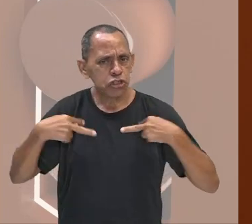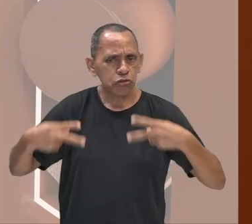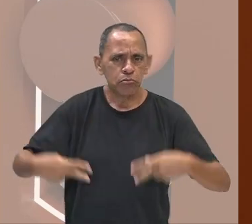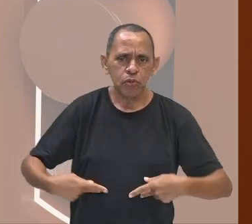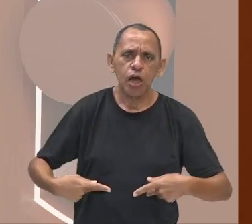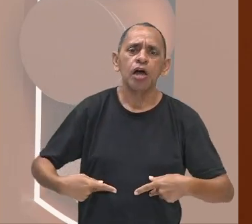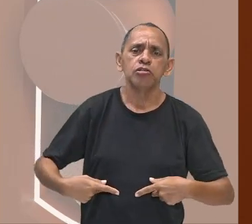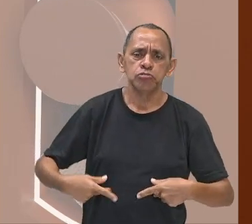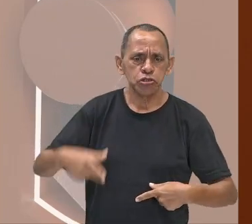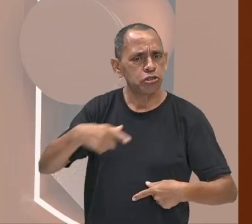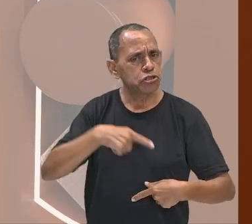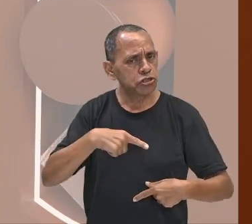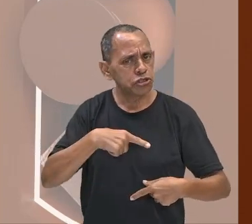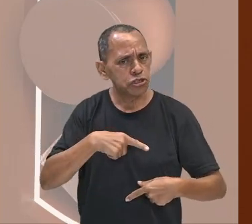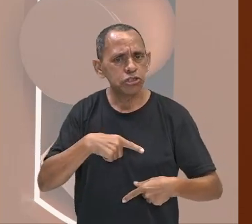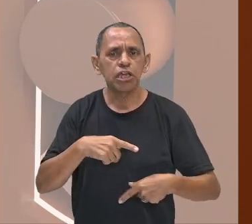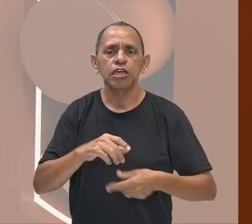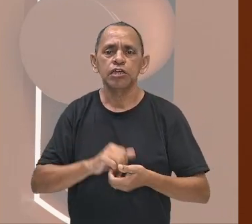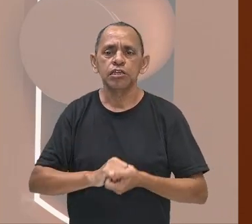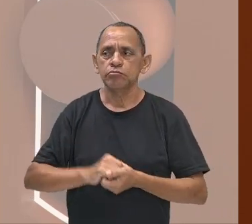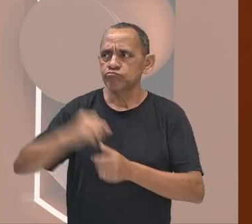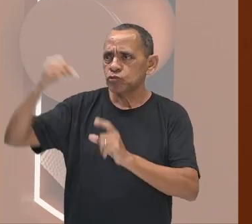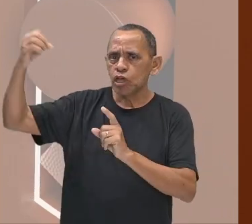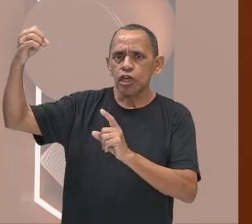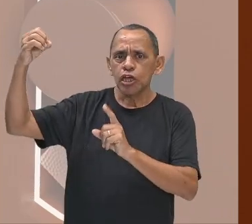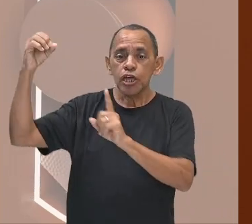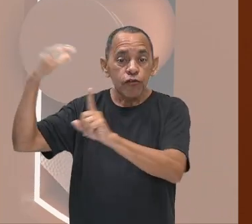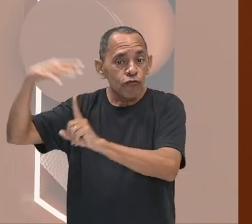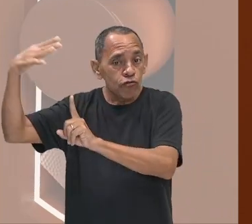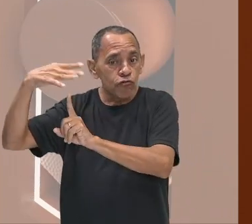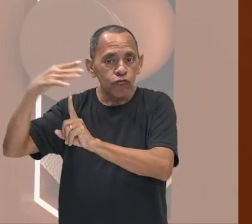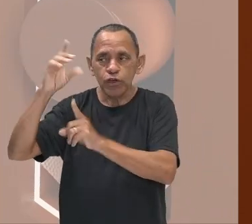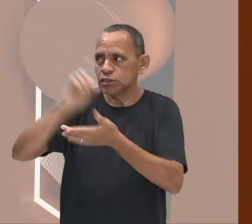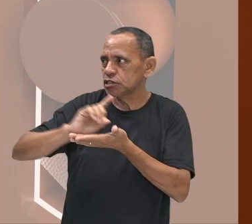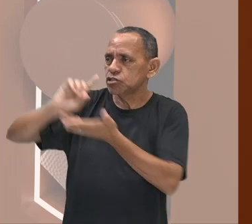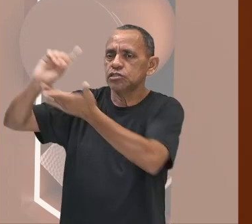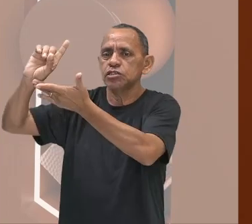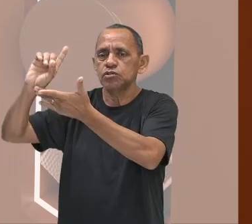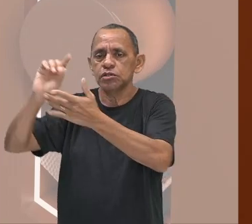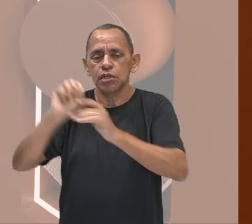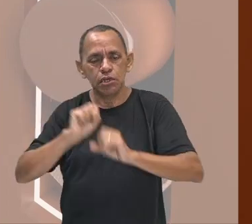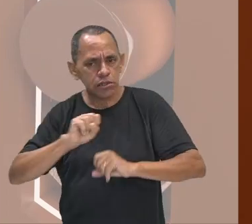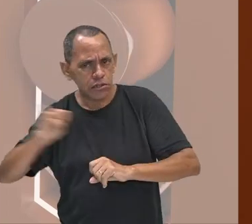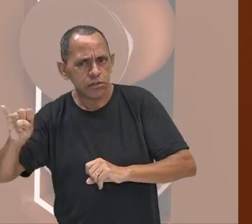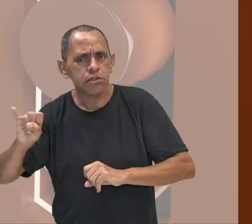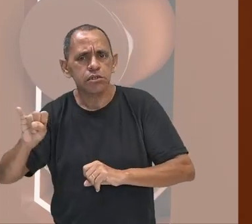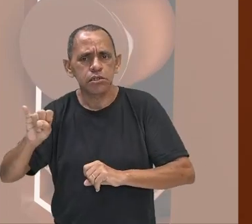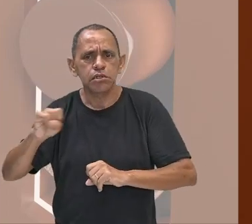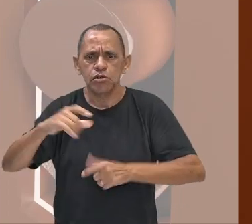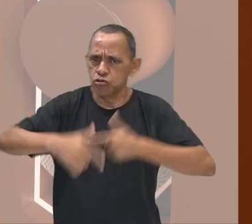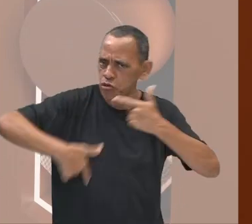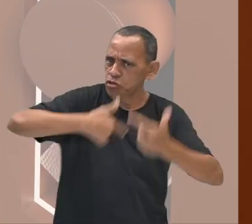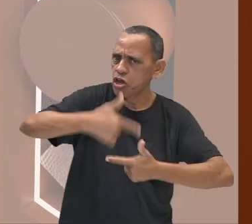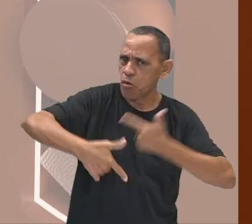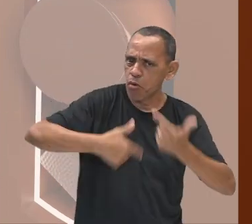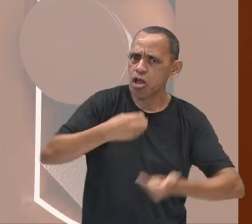e que se você tem o seu trabalho bem sucedido, é sinal de que Deus está te abençoando. Então